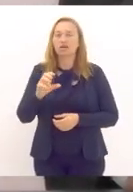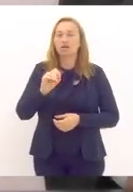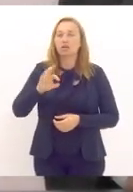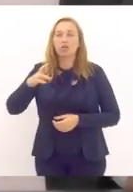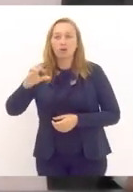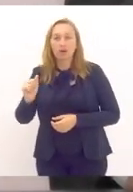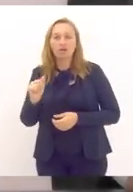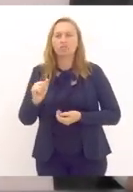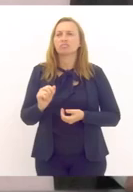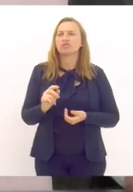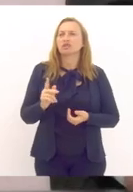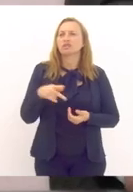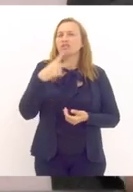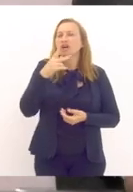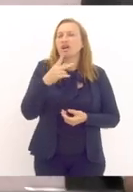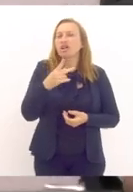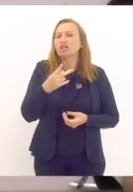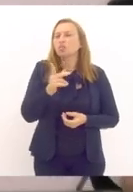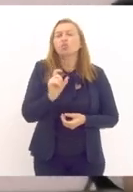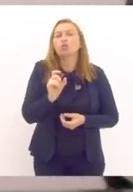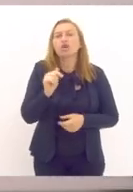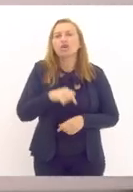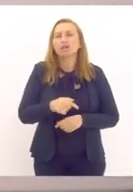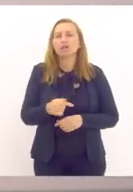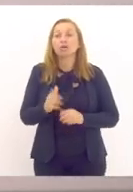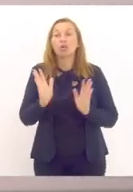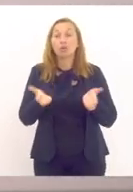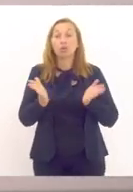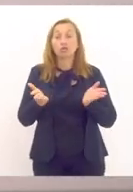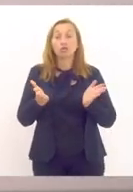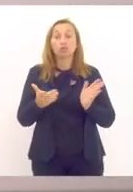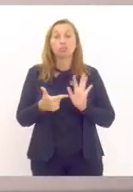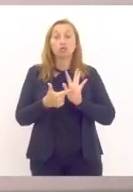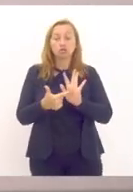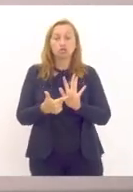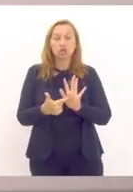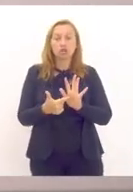o que, que nós estamos hoje fazendo aqui, né? Hoje é um dia de prestação de contas.